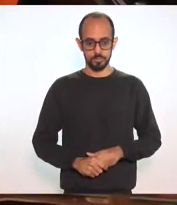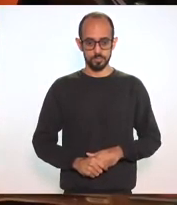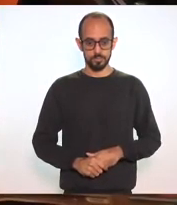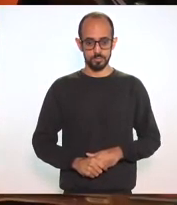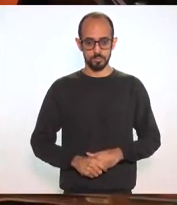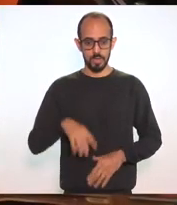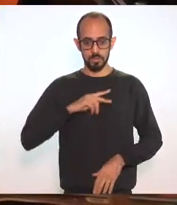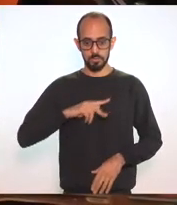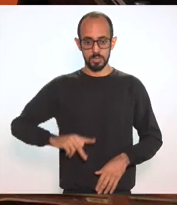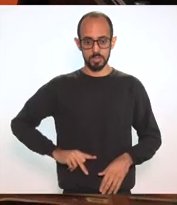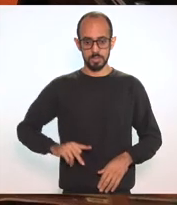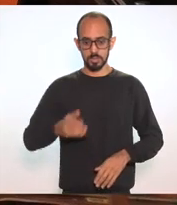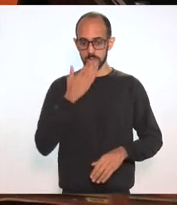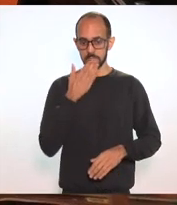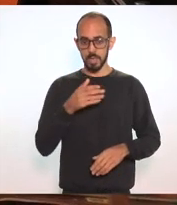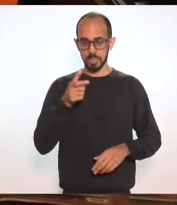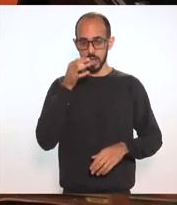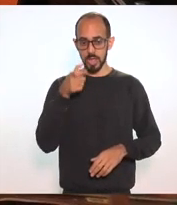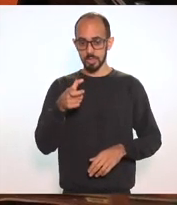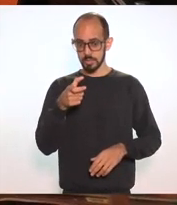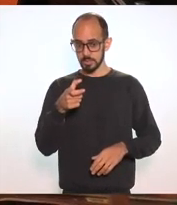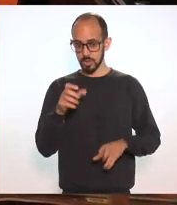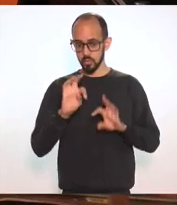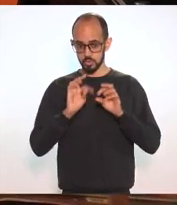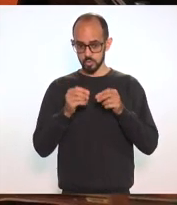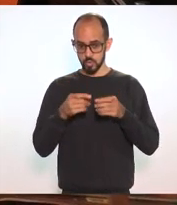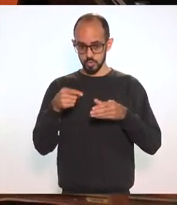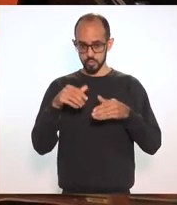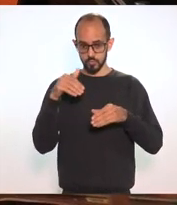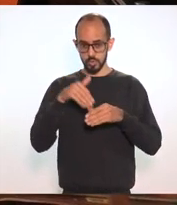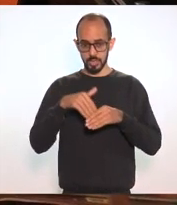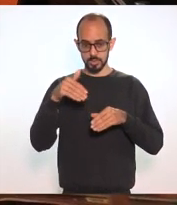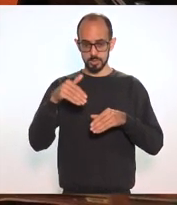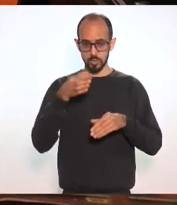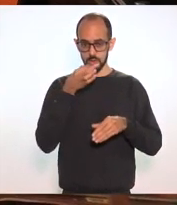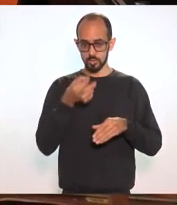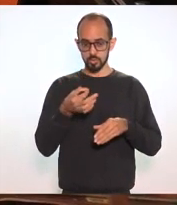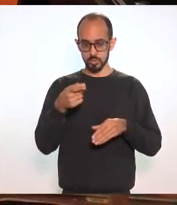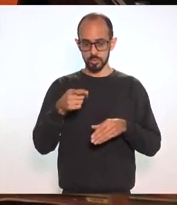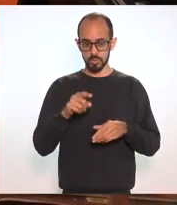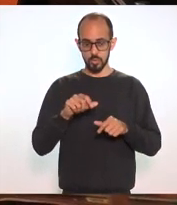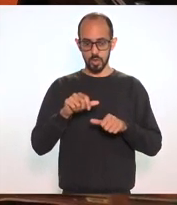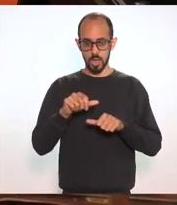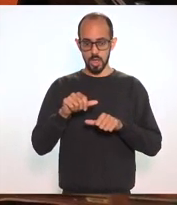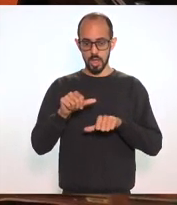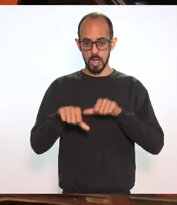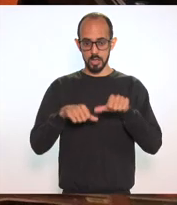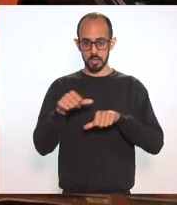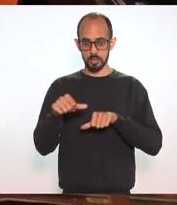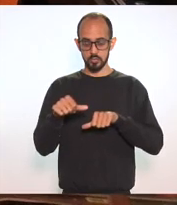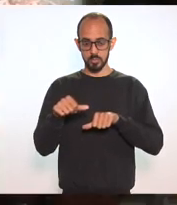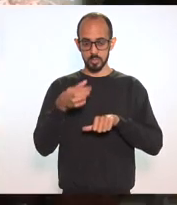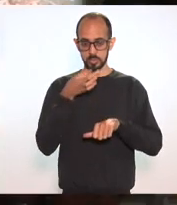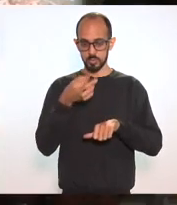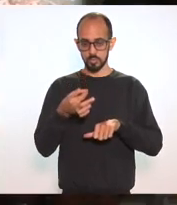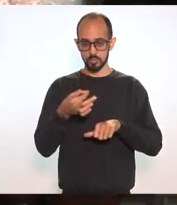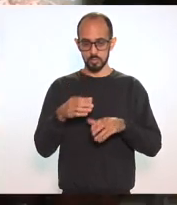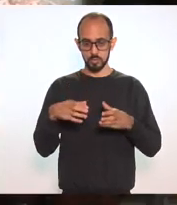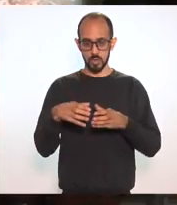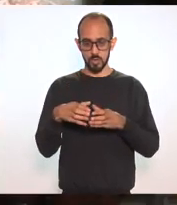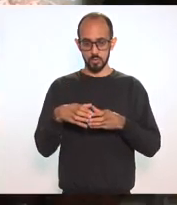Presidência, prendo a atenção dos senhores parlamentares, em votação, a indicação, a transformação, indicação pela Comissão de